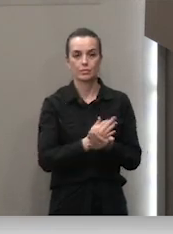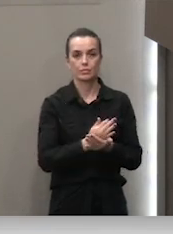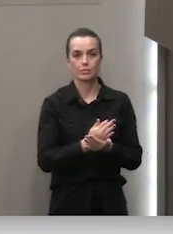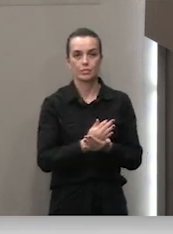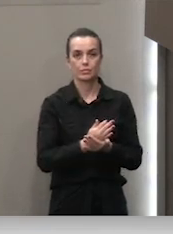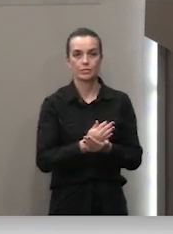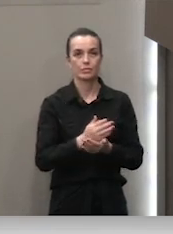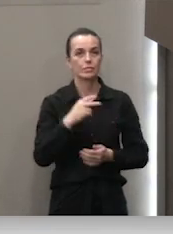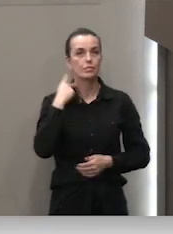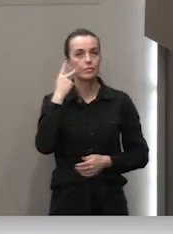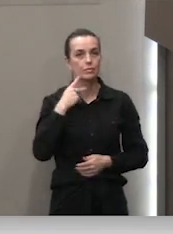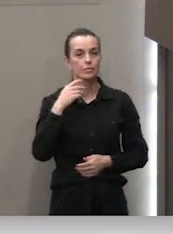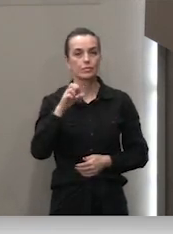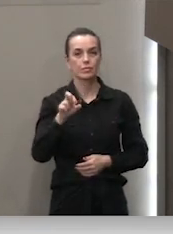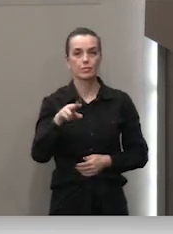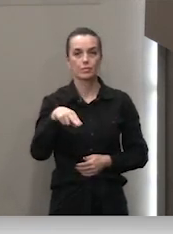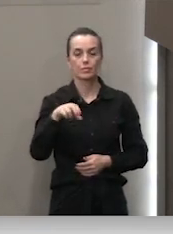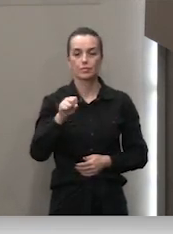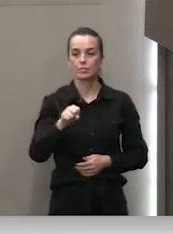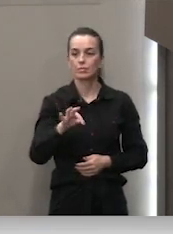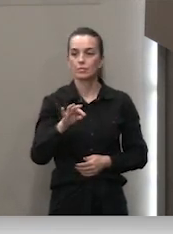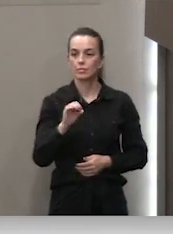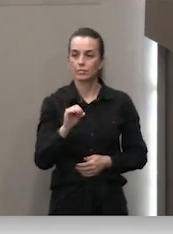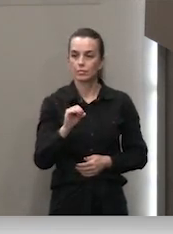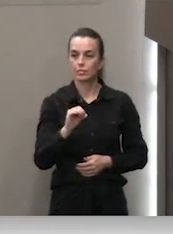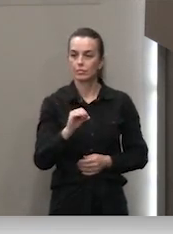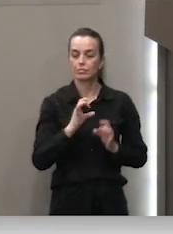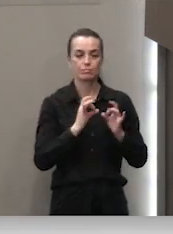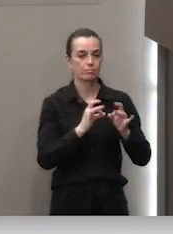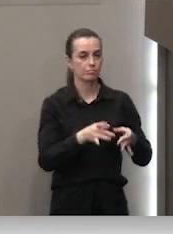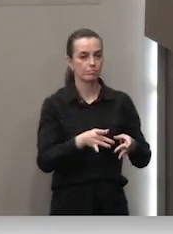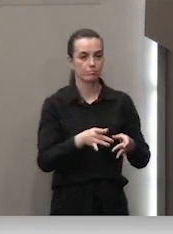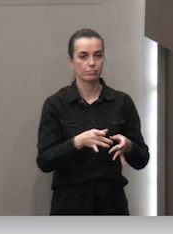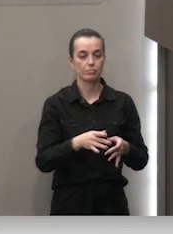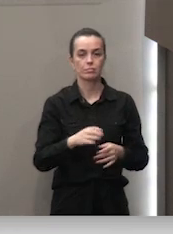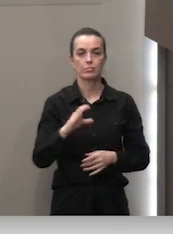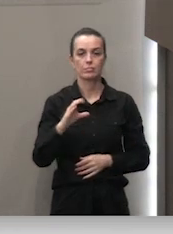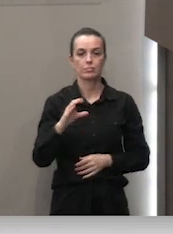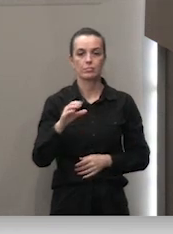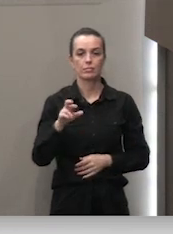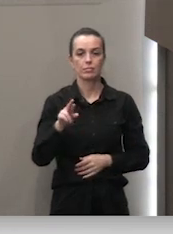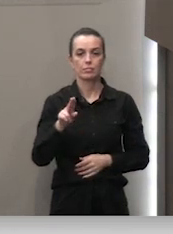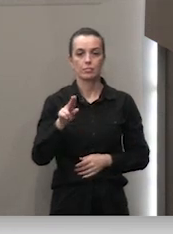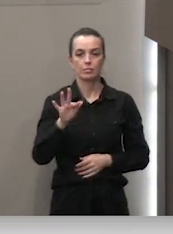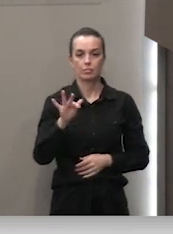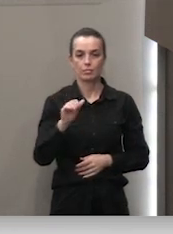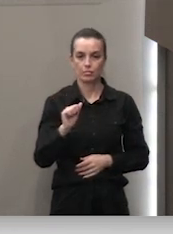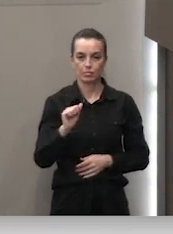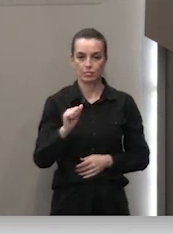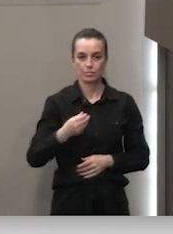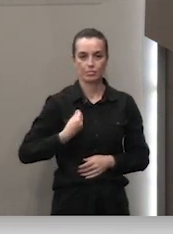Ausente. Vereador Ernesto dos Santos. Declina. Vereador Cláudio Luiz Rufa Soldá.